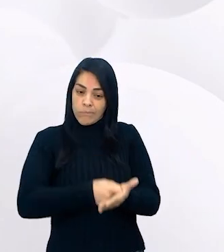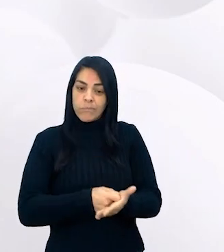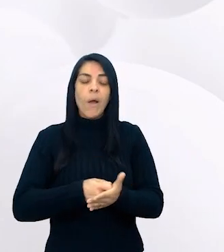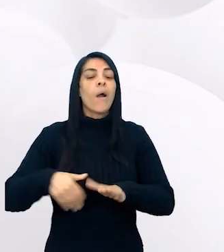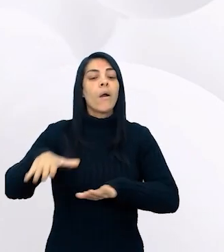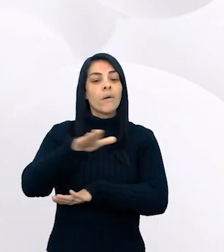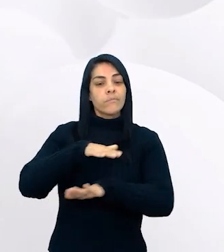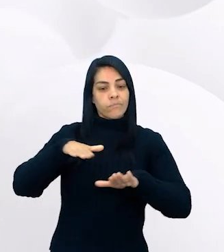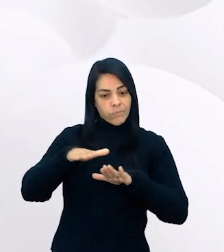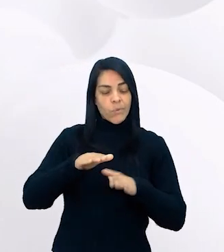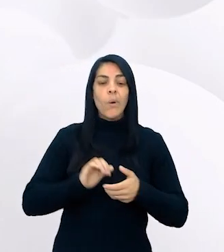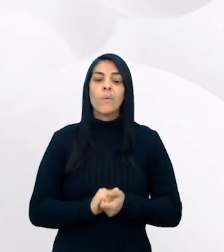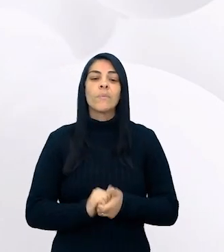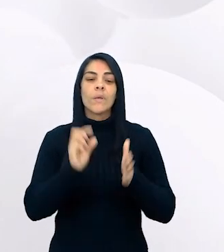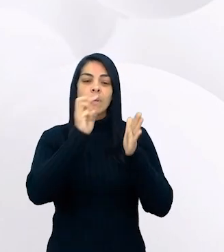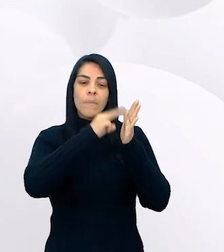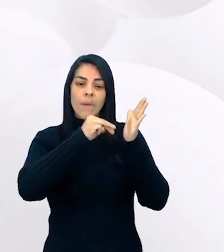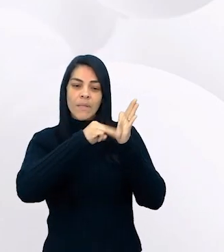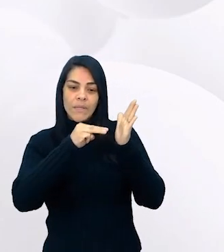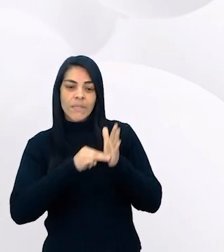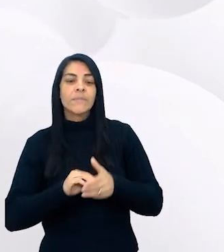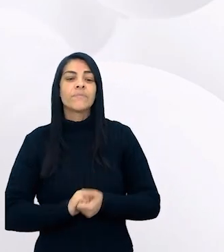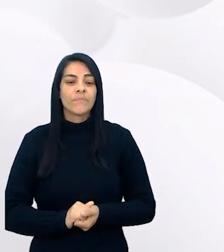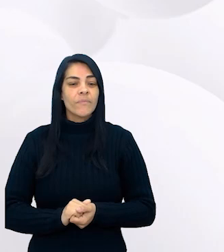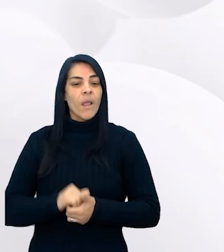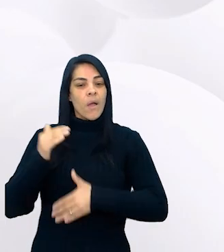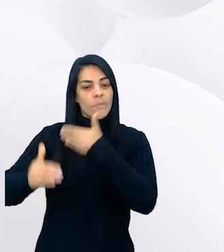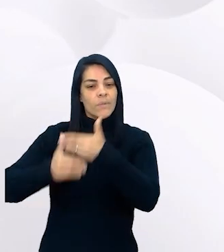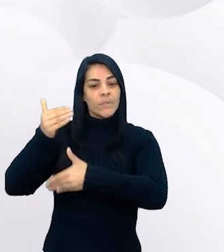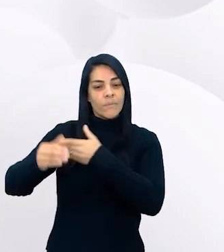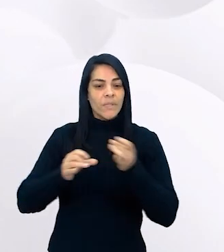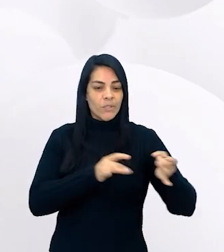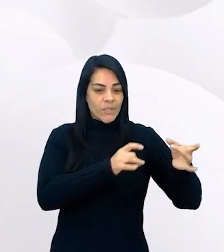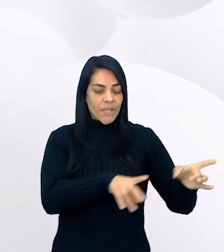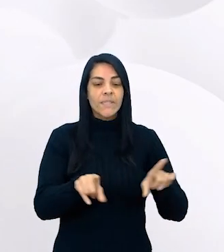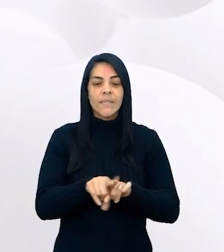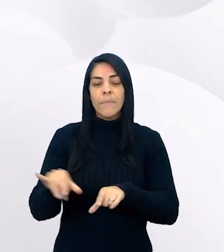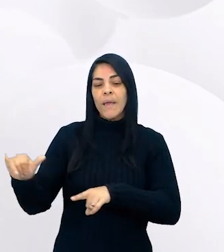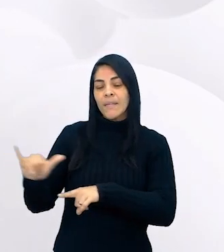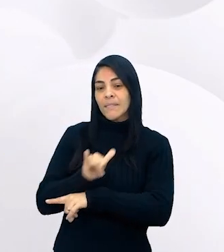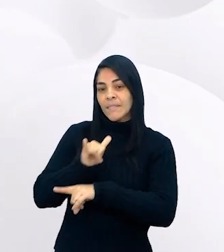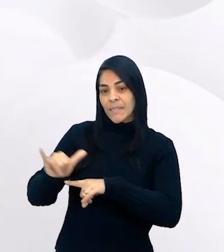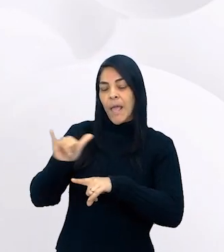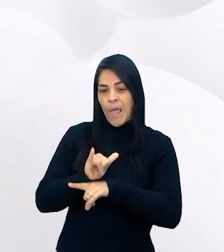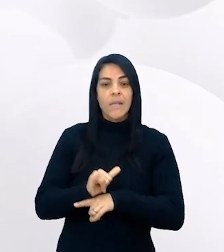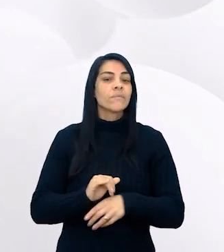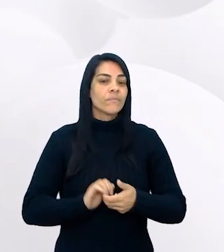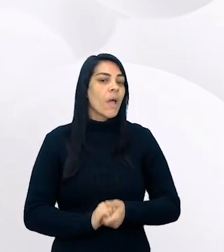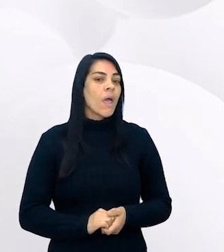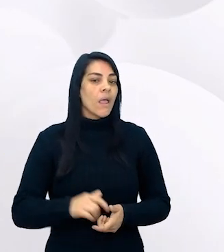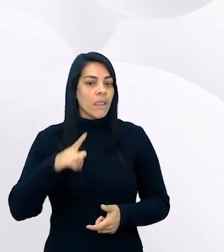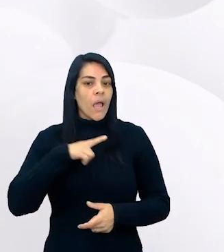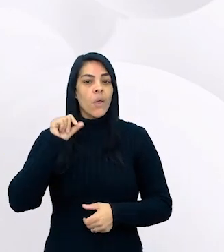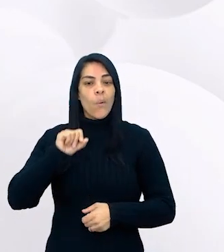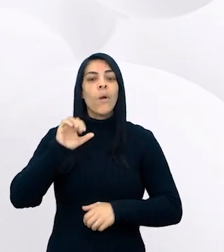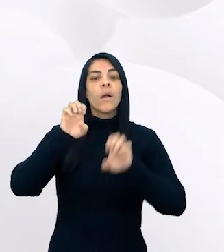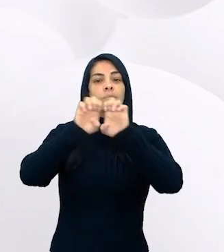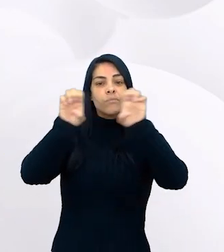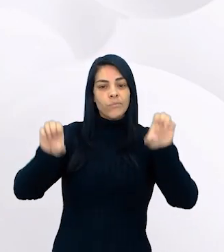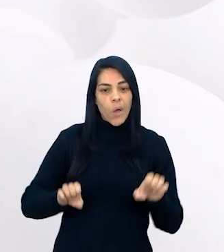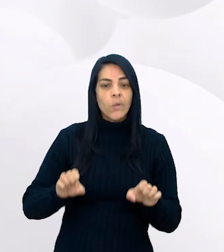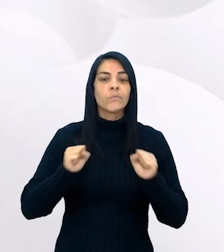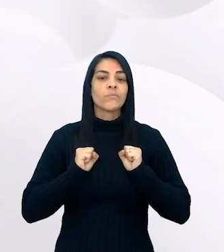sobre metodologias, procedimentos, técnicas e estratégias. Sim. O programa se estrutura em ações